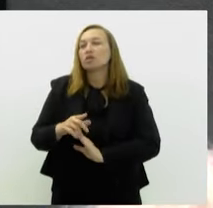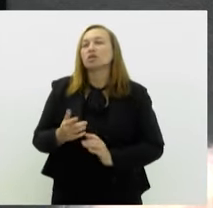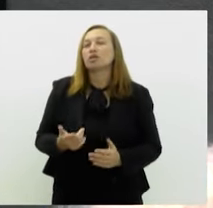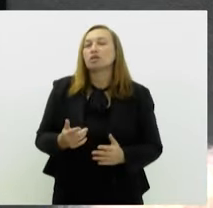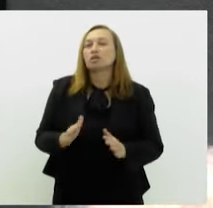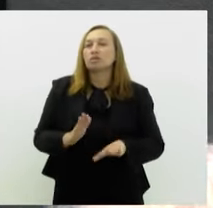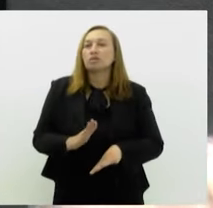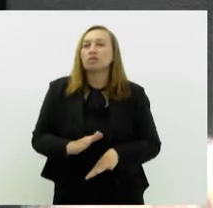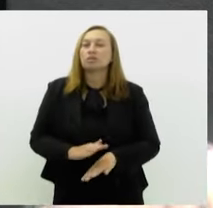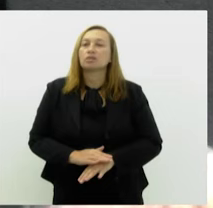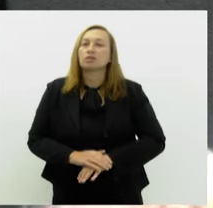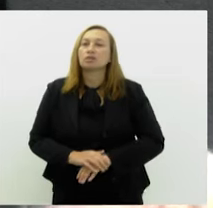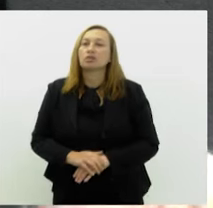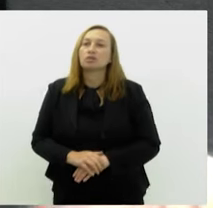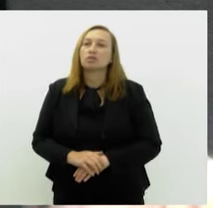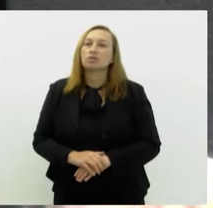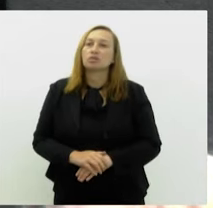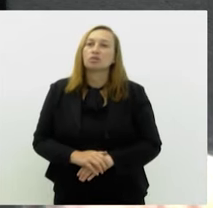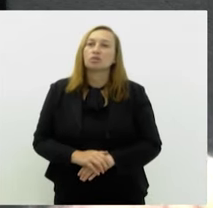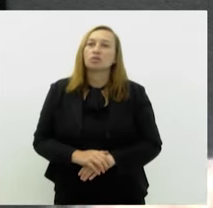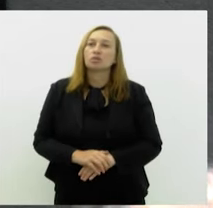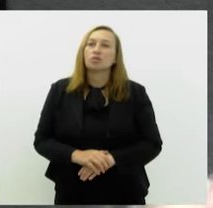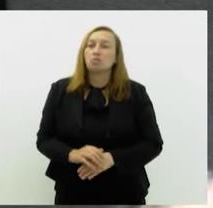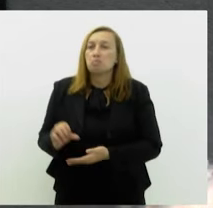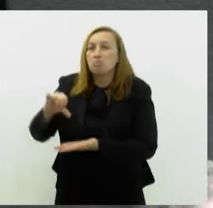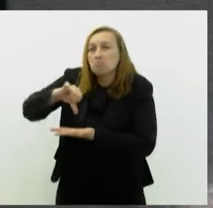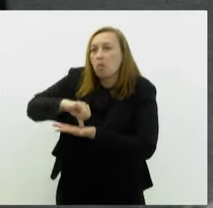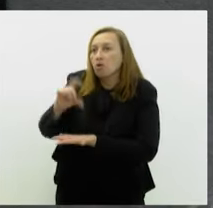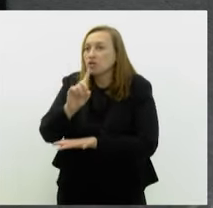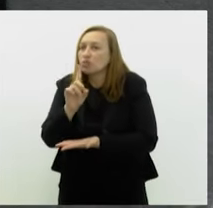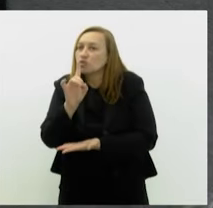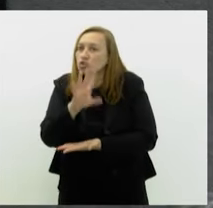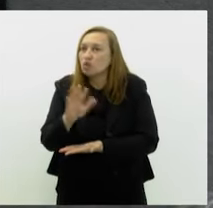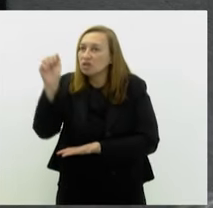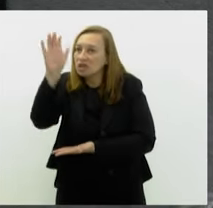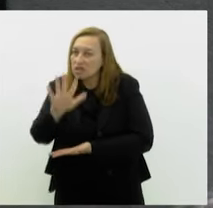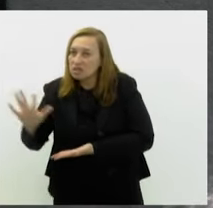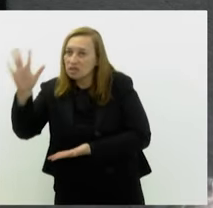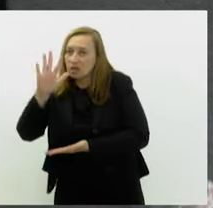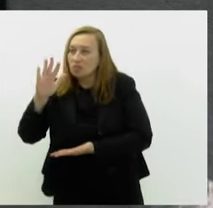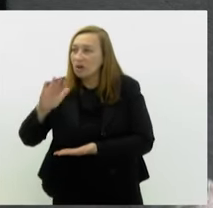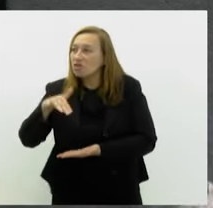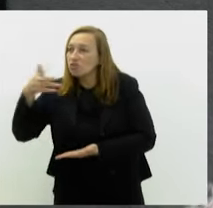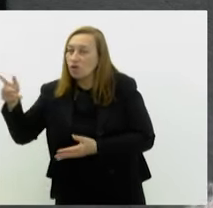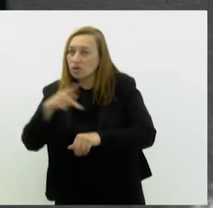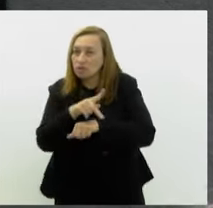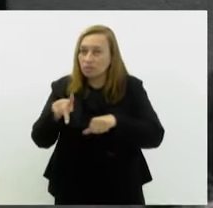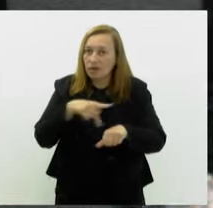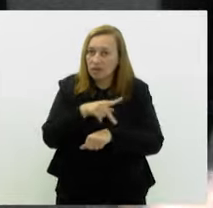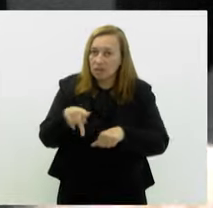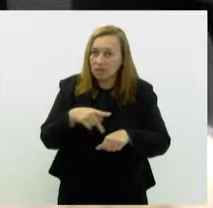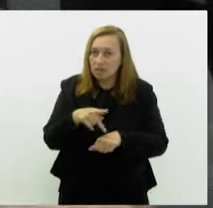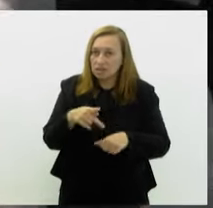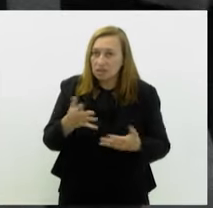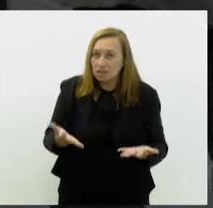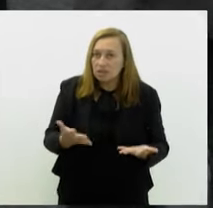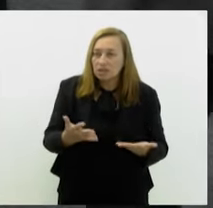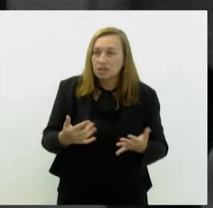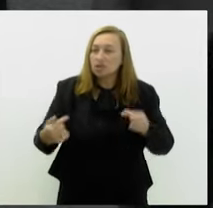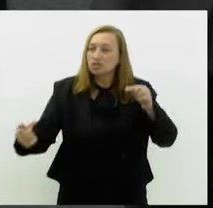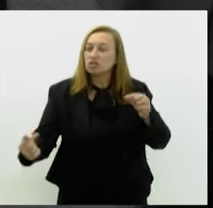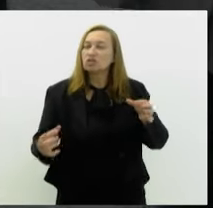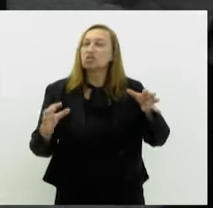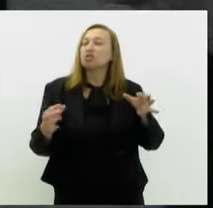dos maiores polos, não só nacionalmente, como internacionalmente. E isso, de acordo